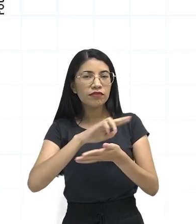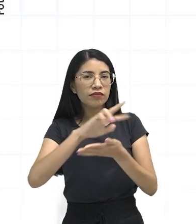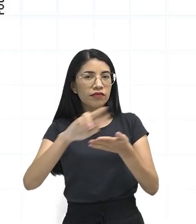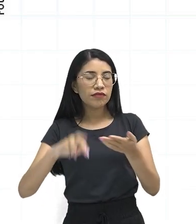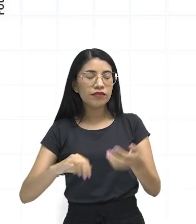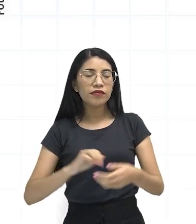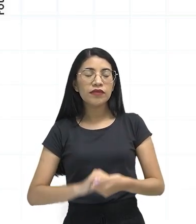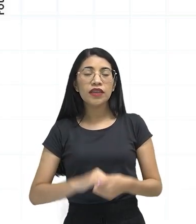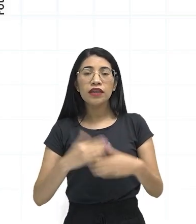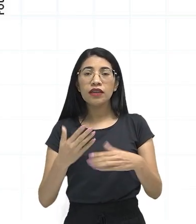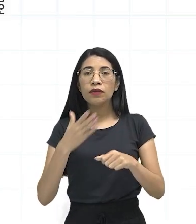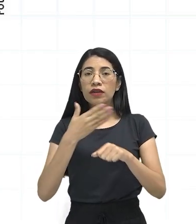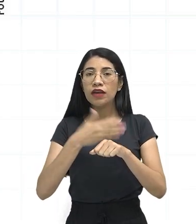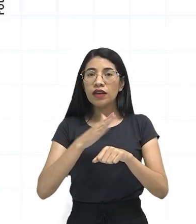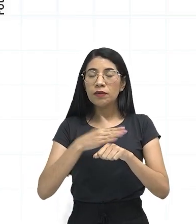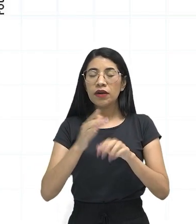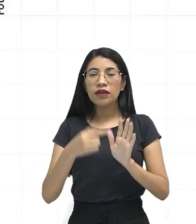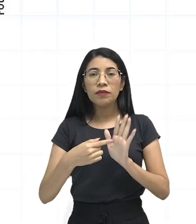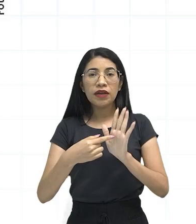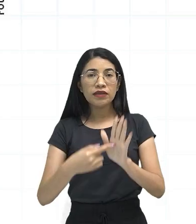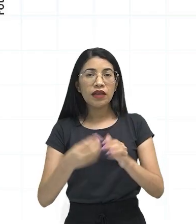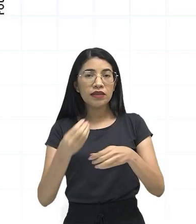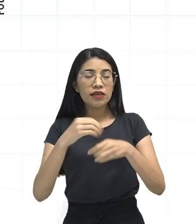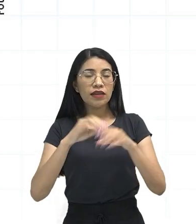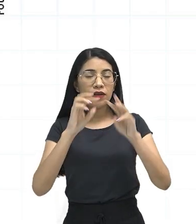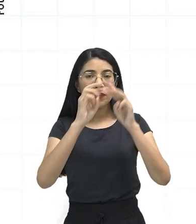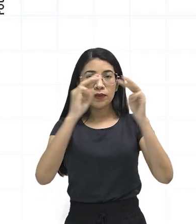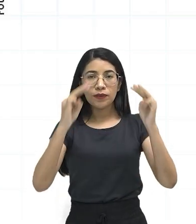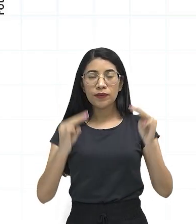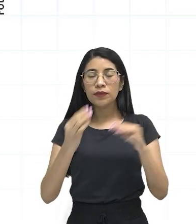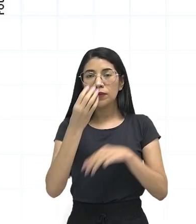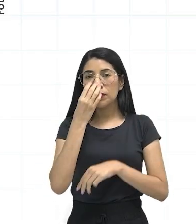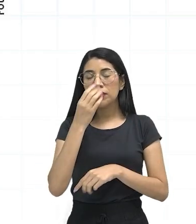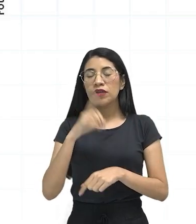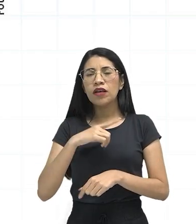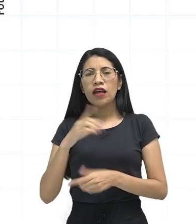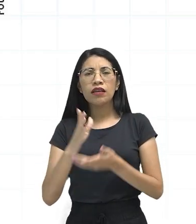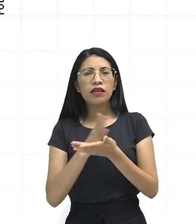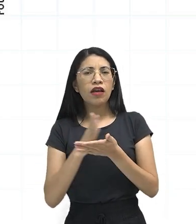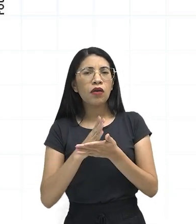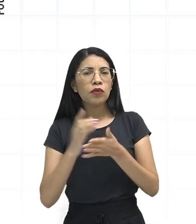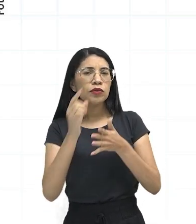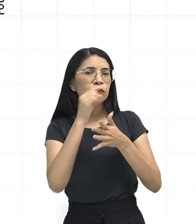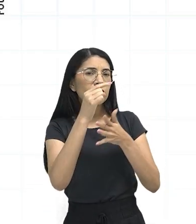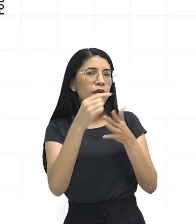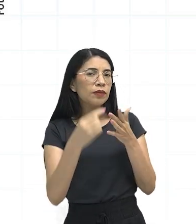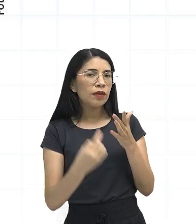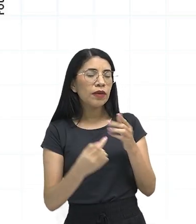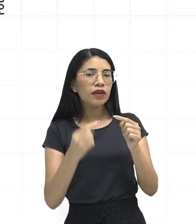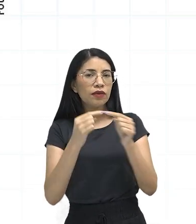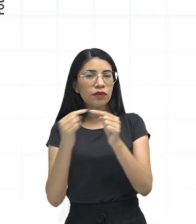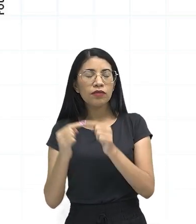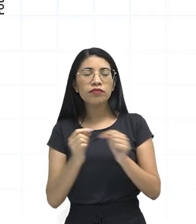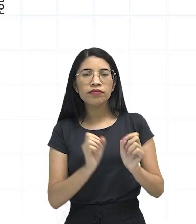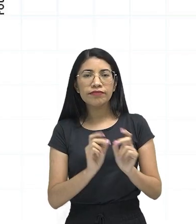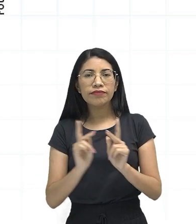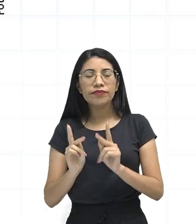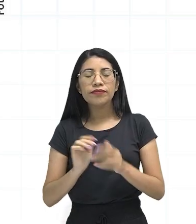Então, todas as atividades apresentadas no circo, elas têm alguns desses elementos, tá